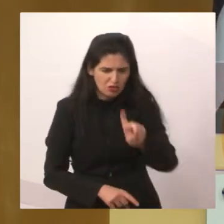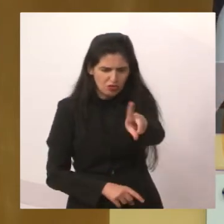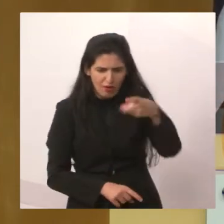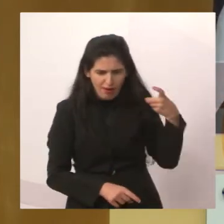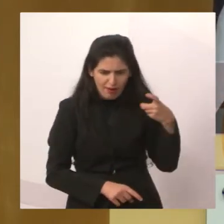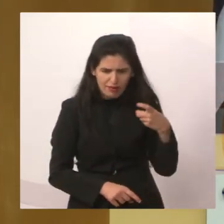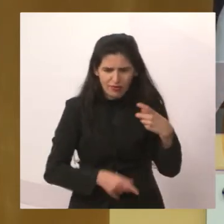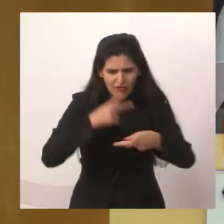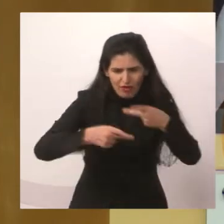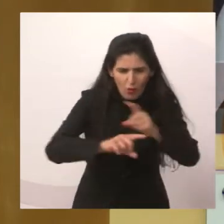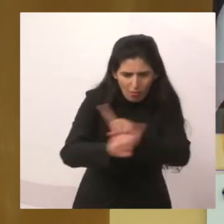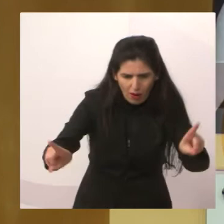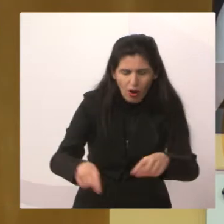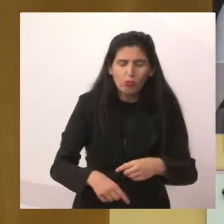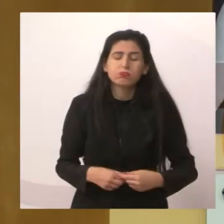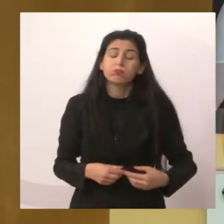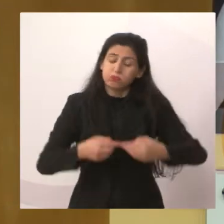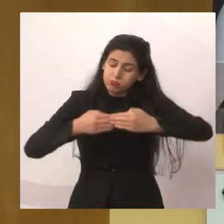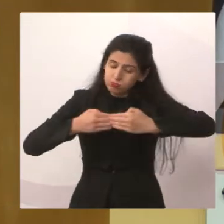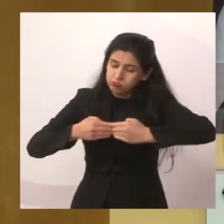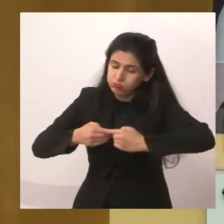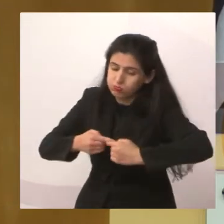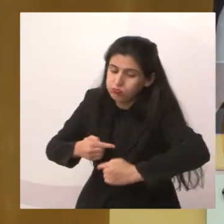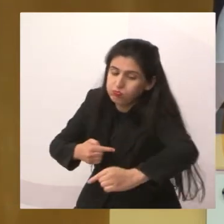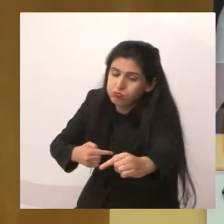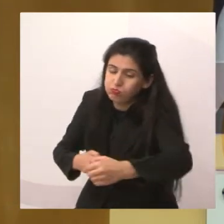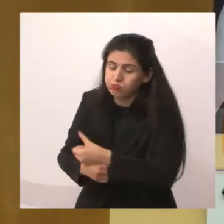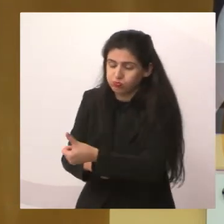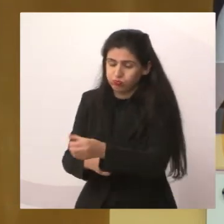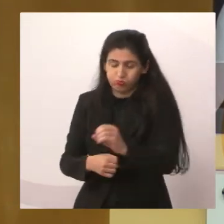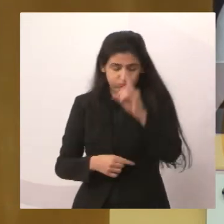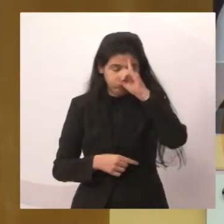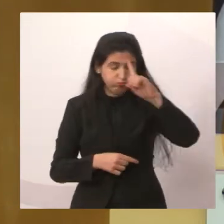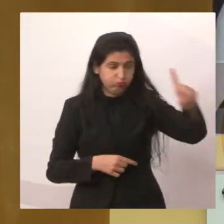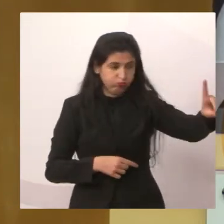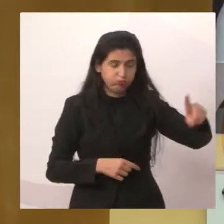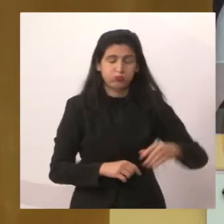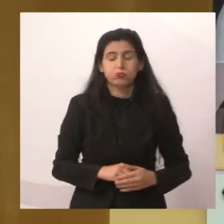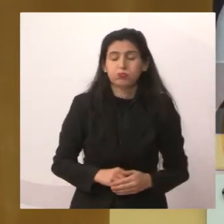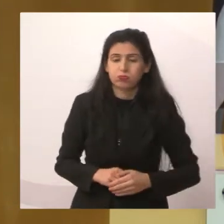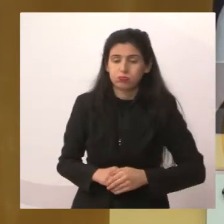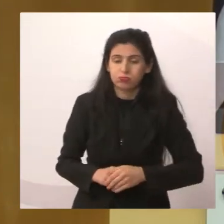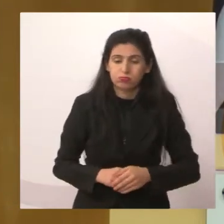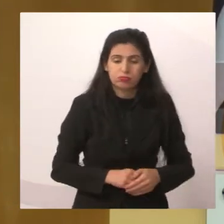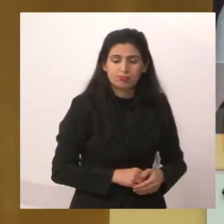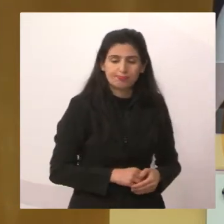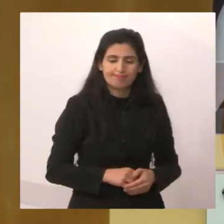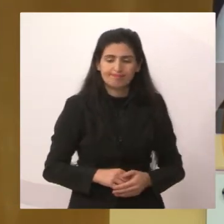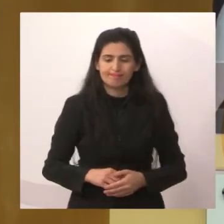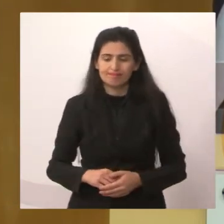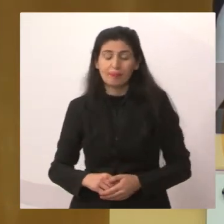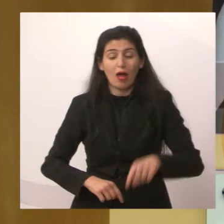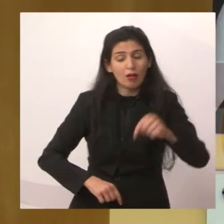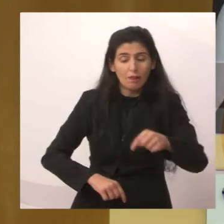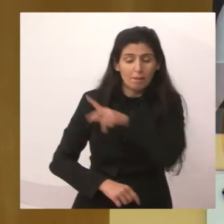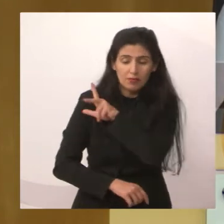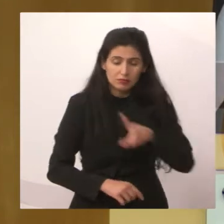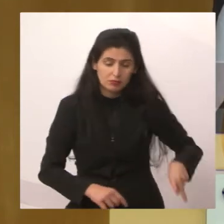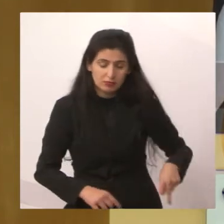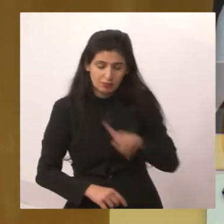o prazo de 60 dias e as contas foram deliberadas como rejeitadas pelo então presidente da